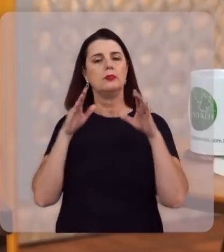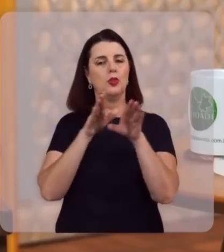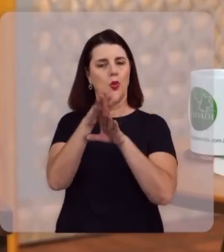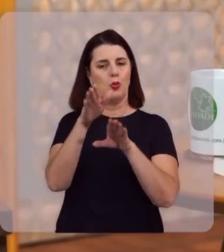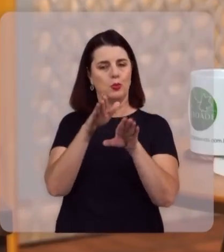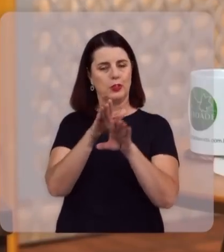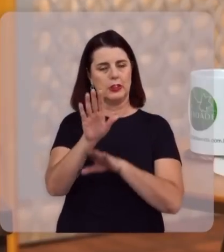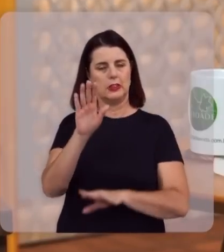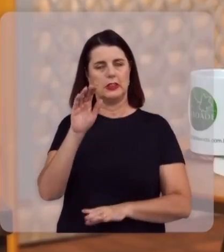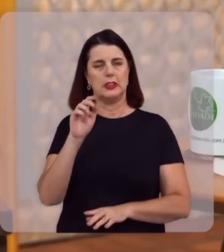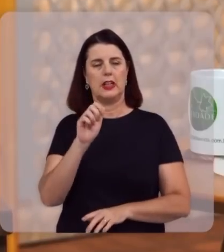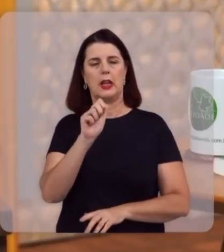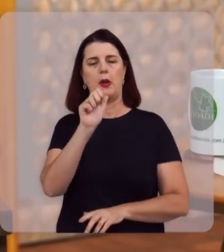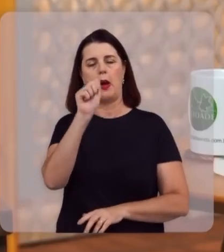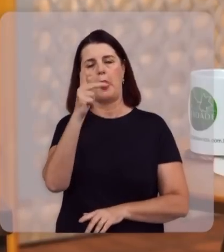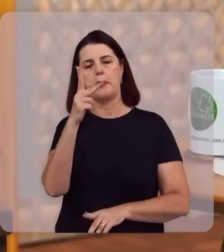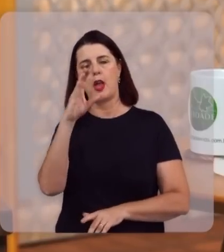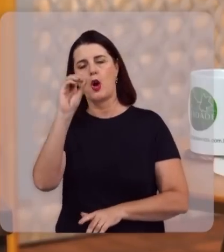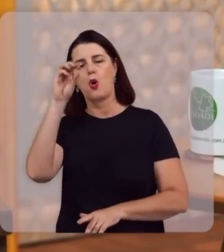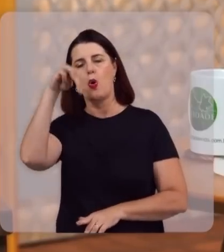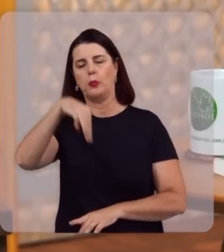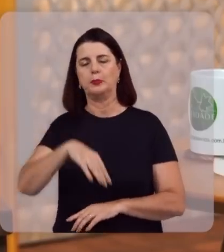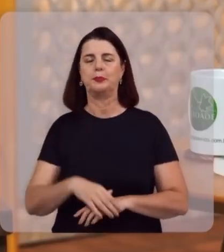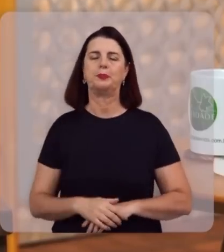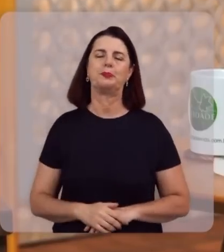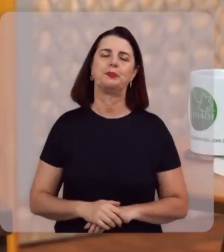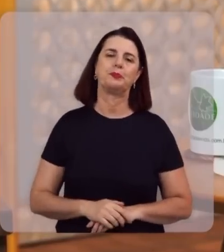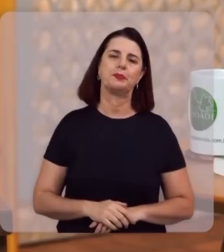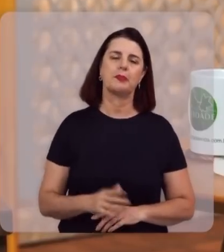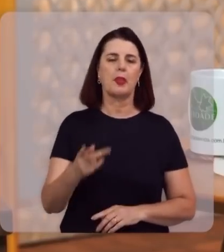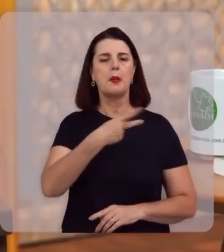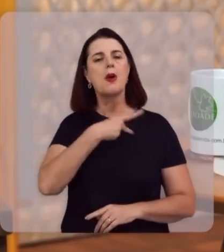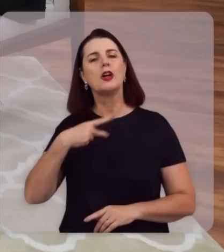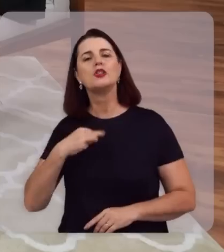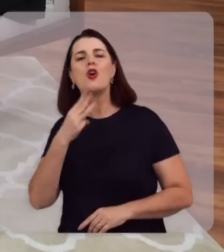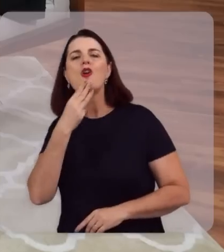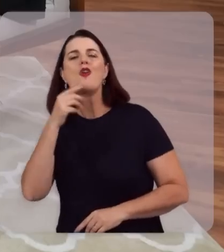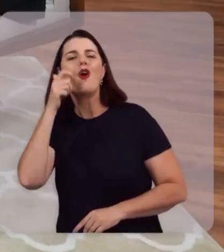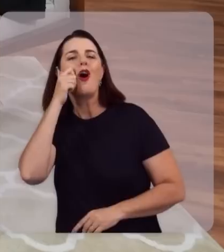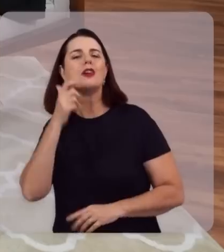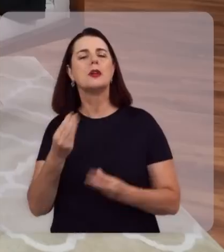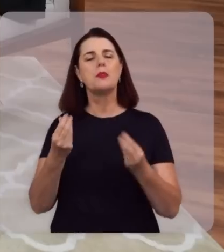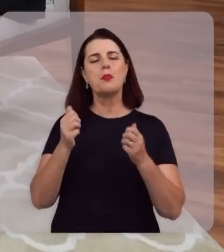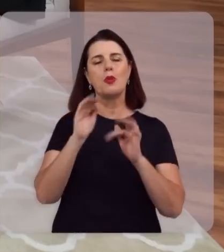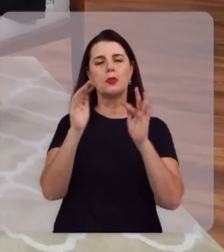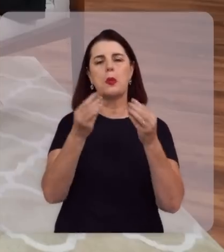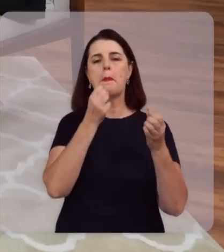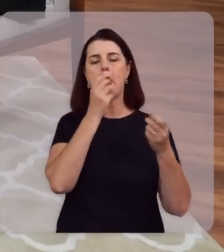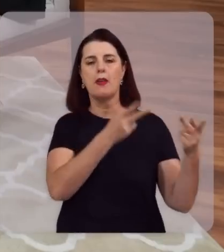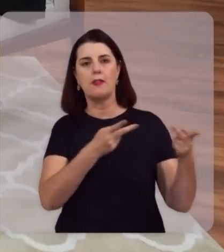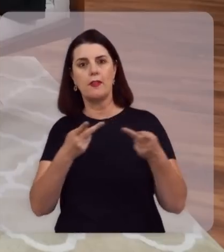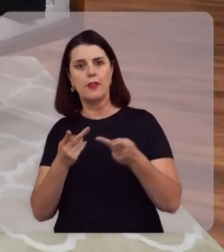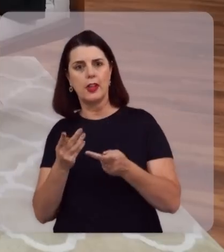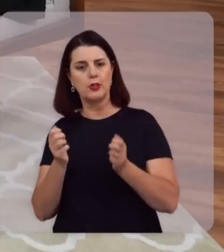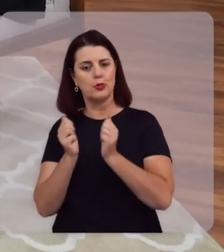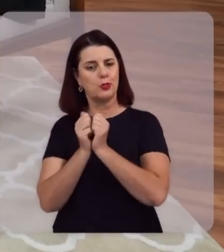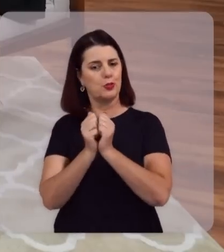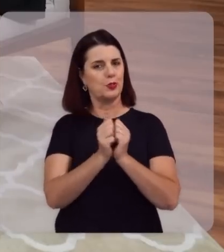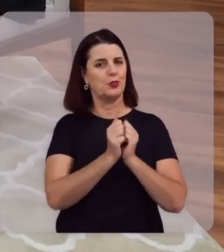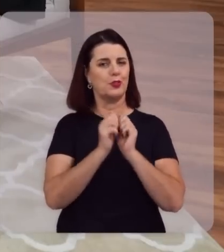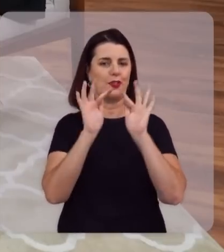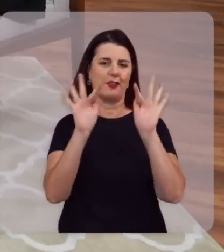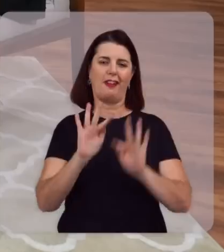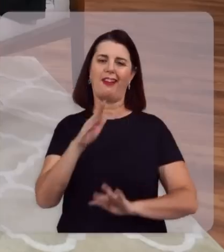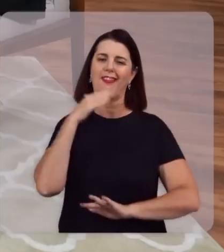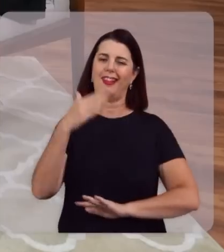APECOM, Agência Presbiteriana de Evangelização e Comunicação. Reverendo Roster, seja muito bem-vindo em nosso meio